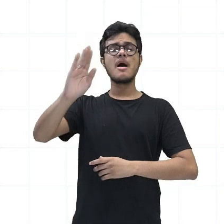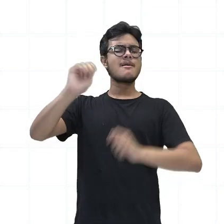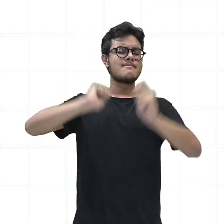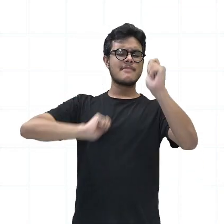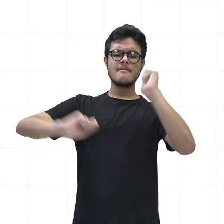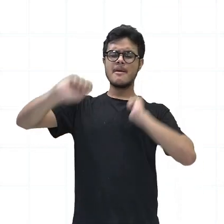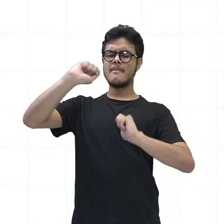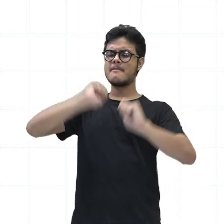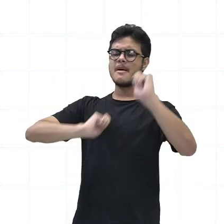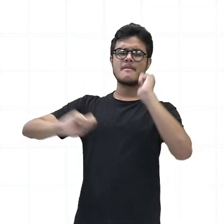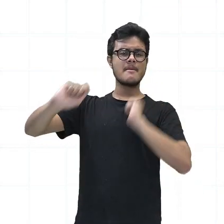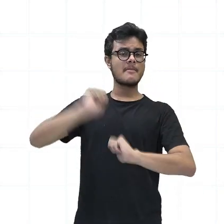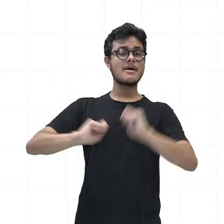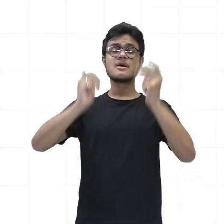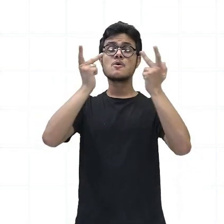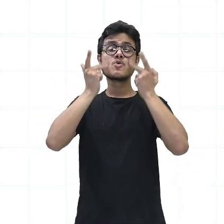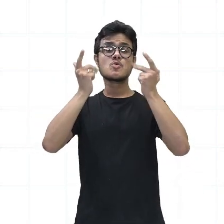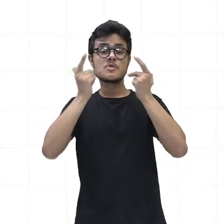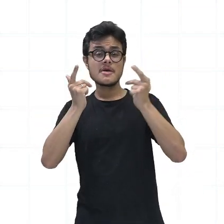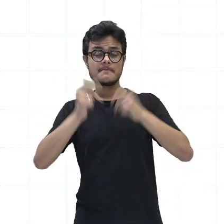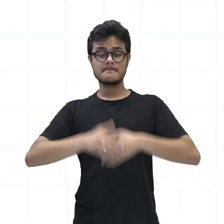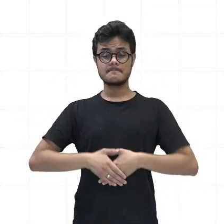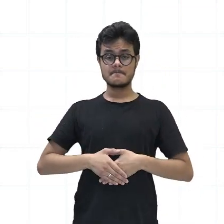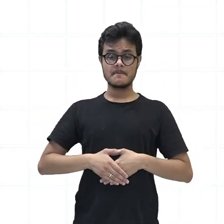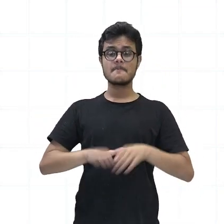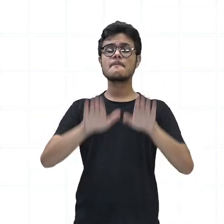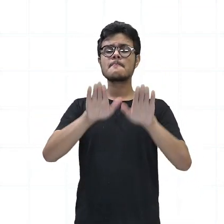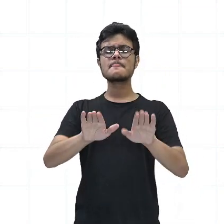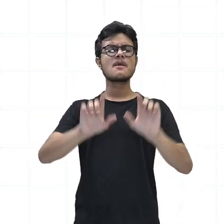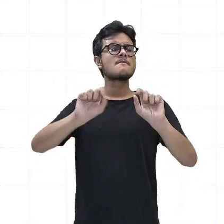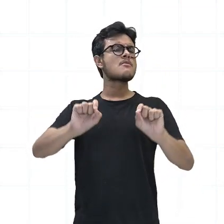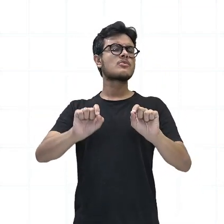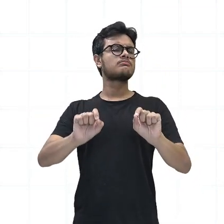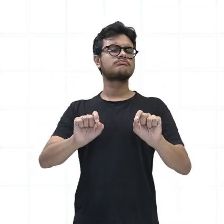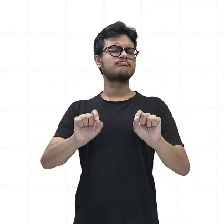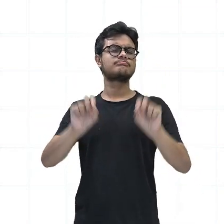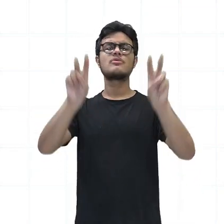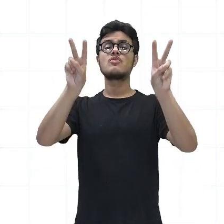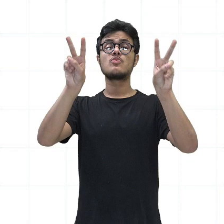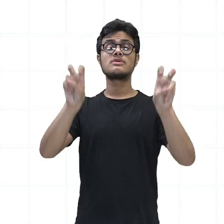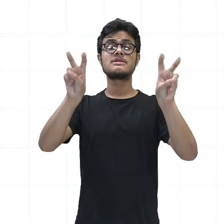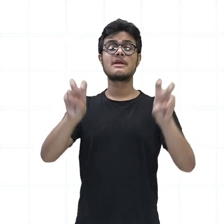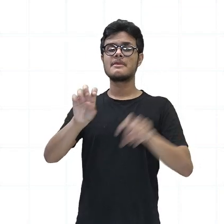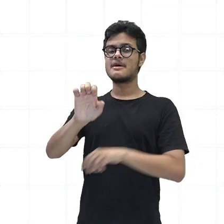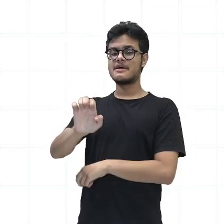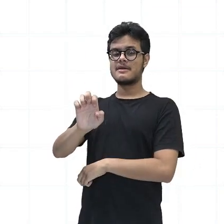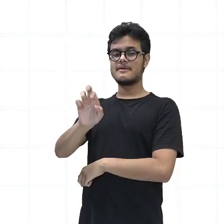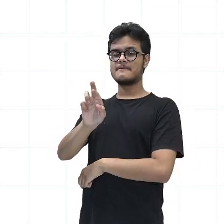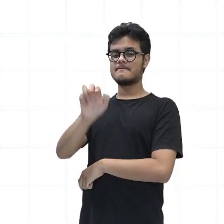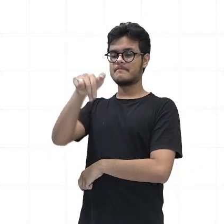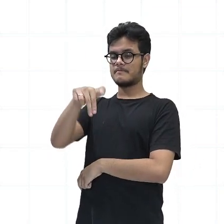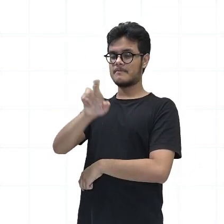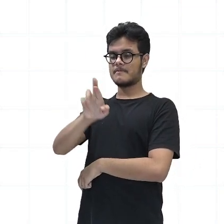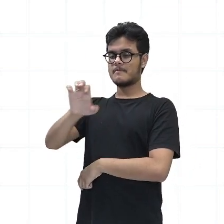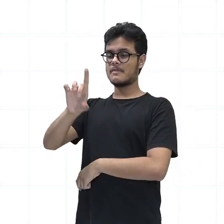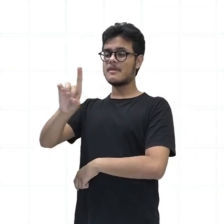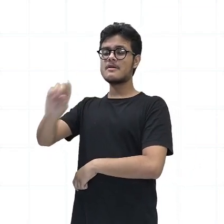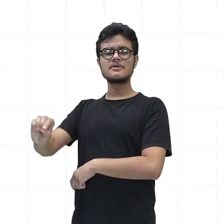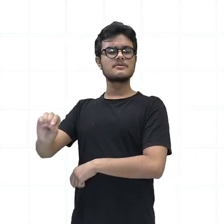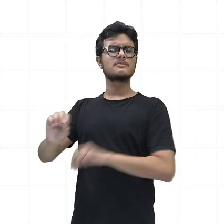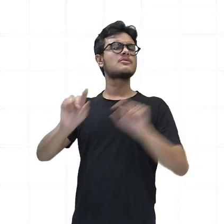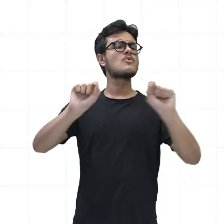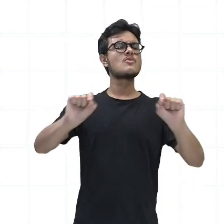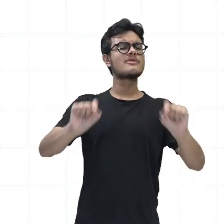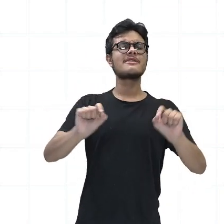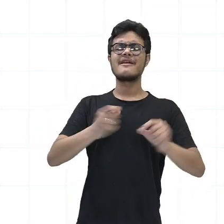ou produção teatral. Ele engloba, né? O que ele engloba? O enredo, tá? Então, quer dizer, a história, né?